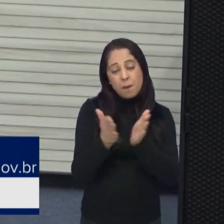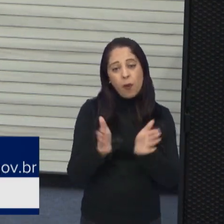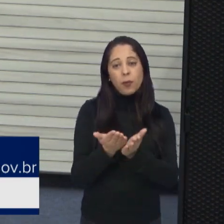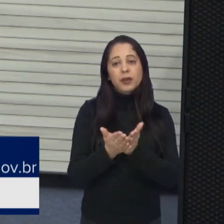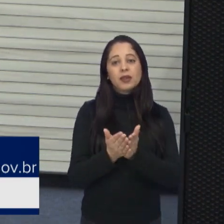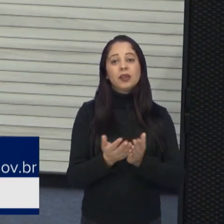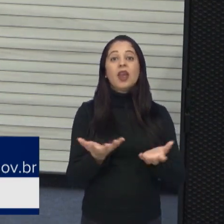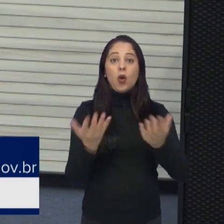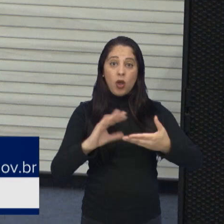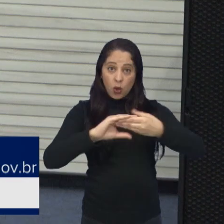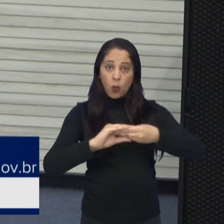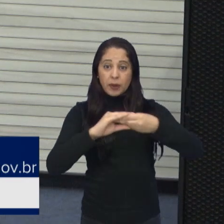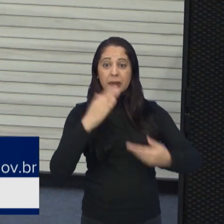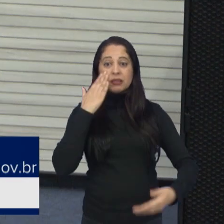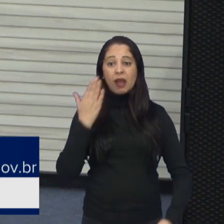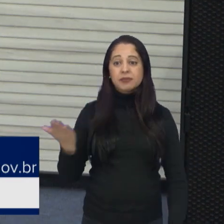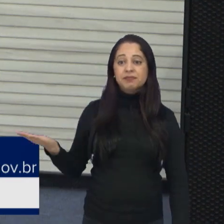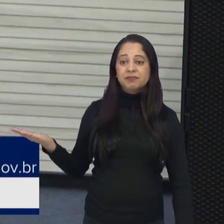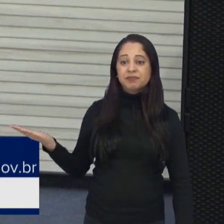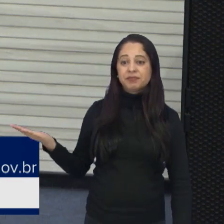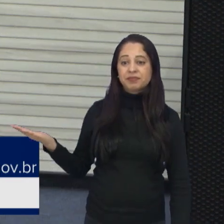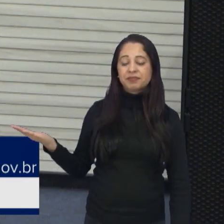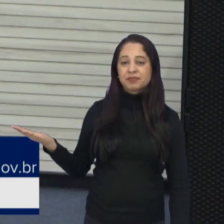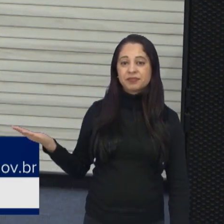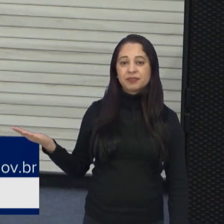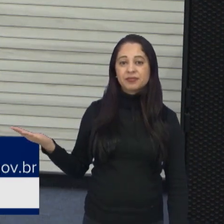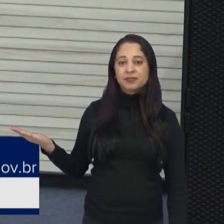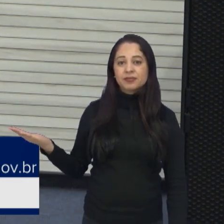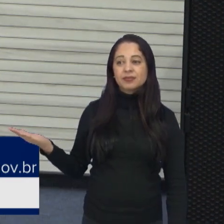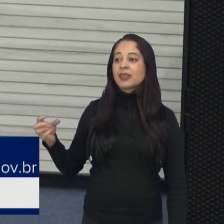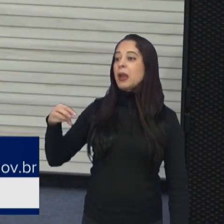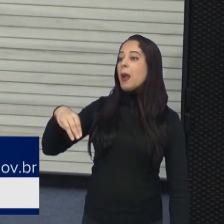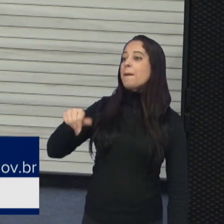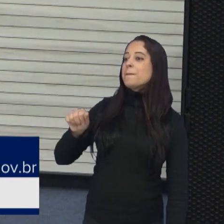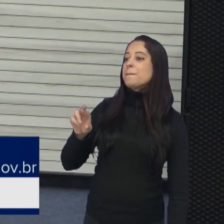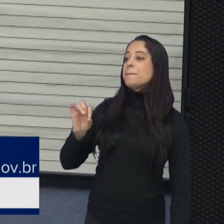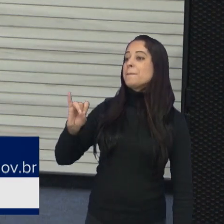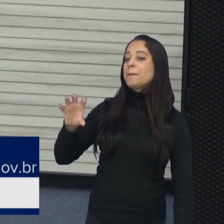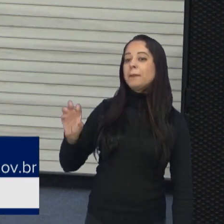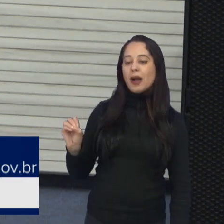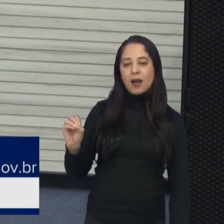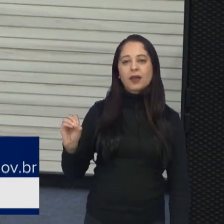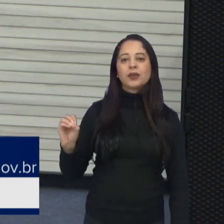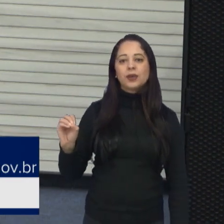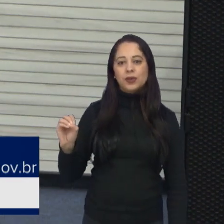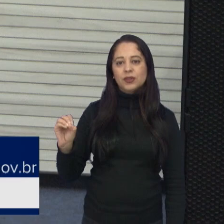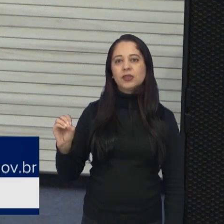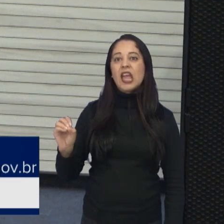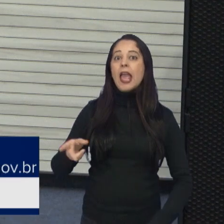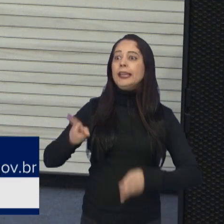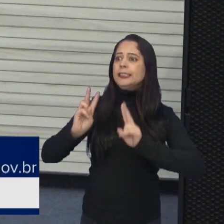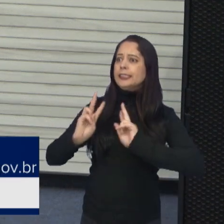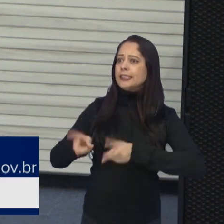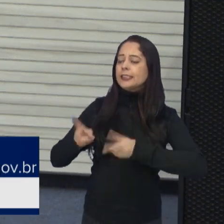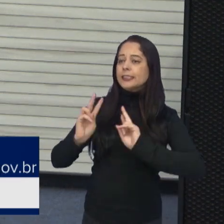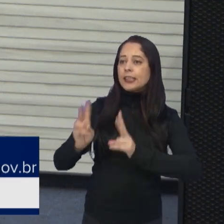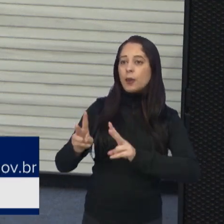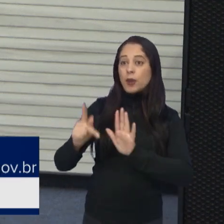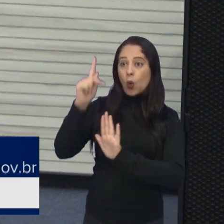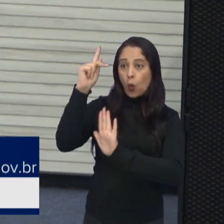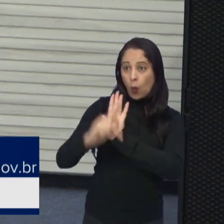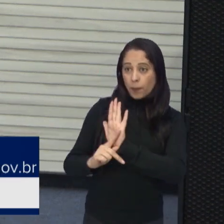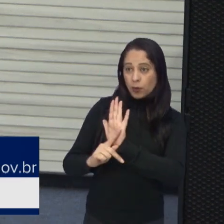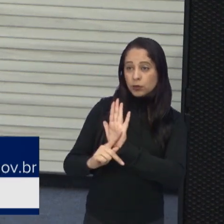cumprimentar aqui o nosso Mário Takahashi, que desde que esse projeto